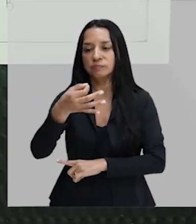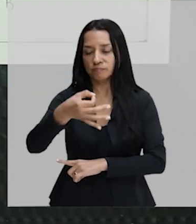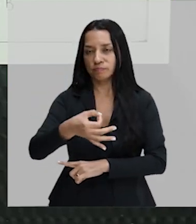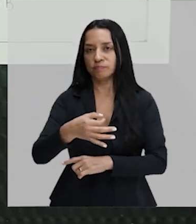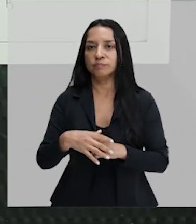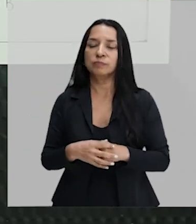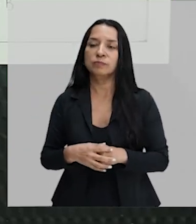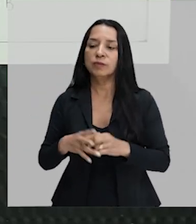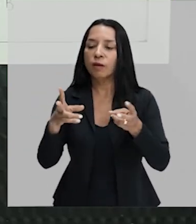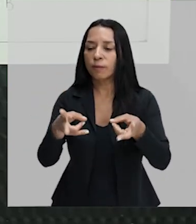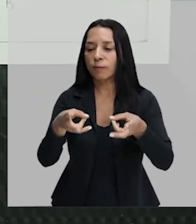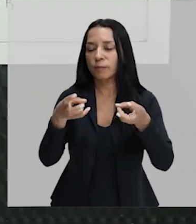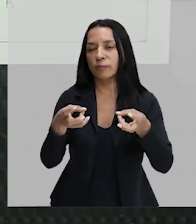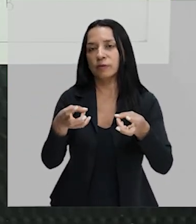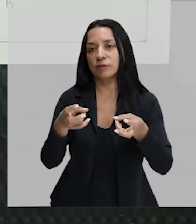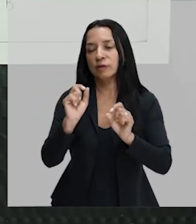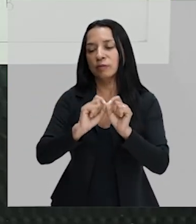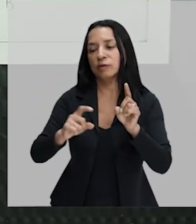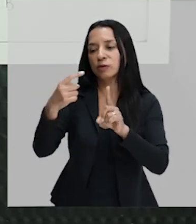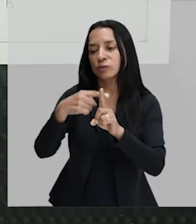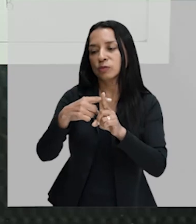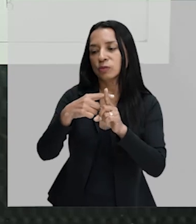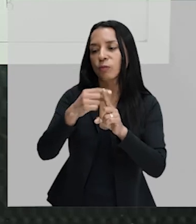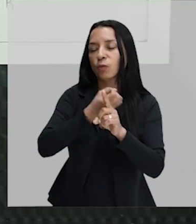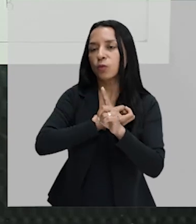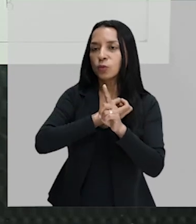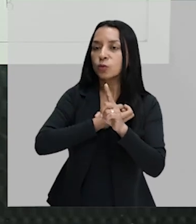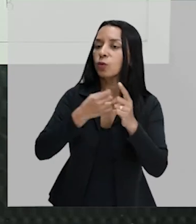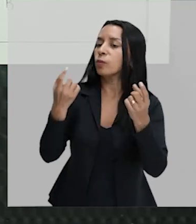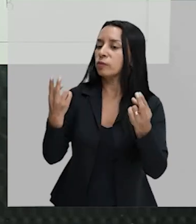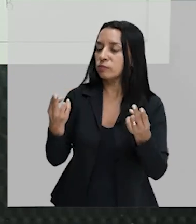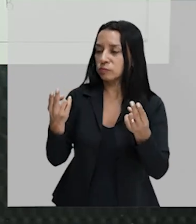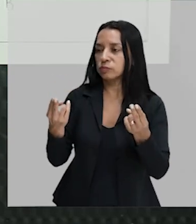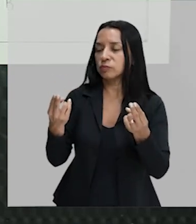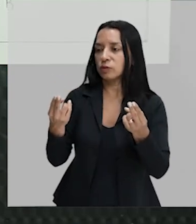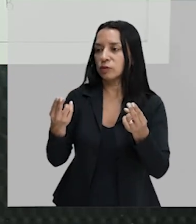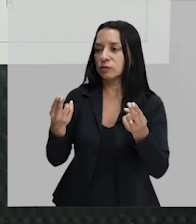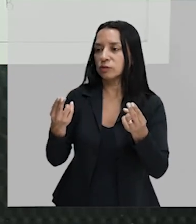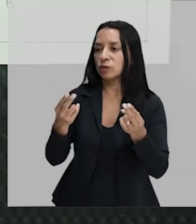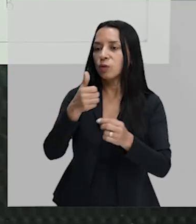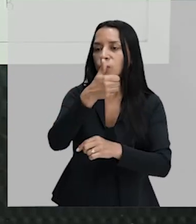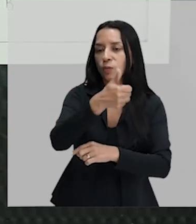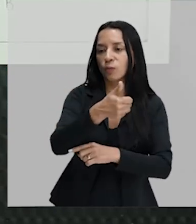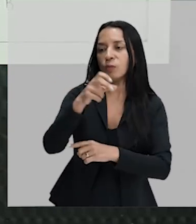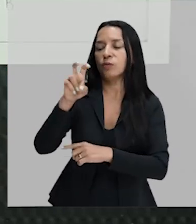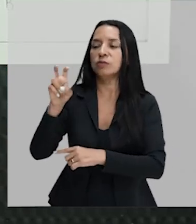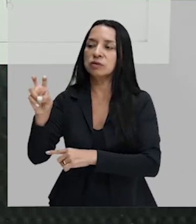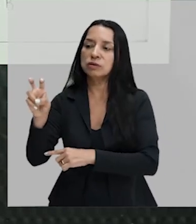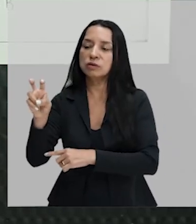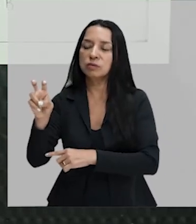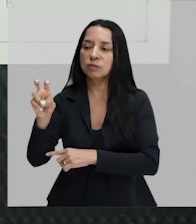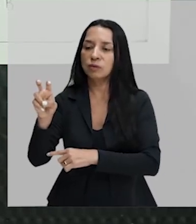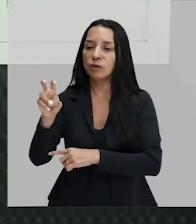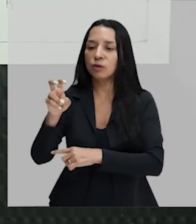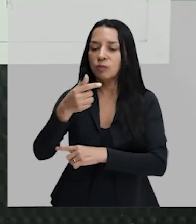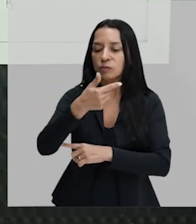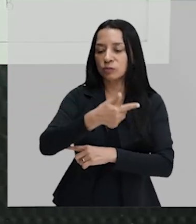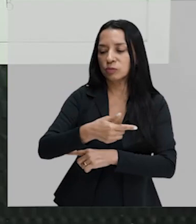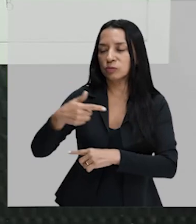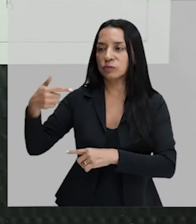certo? Então perceba que eu somei os elementos de mesma posição. O 1 com 5, o 2 com 7,